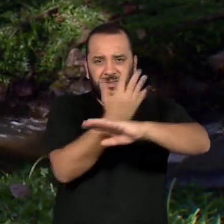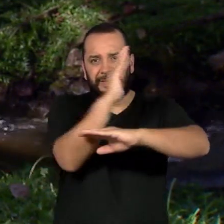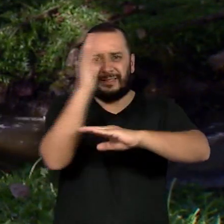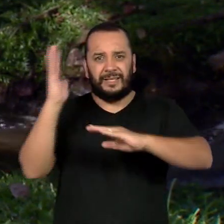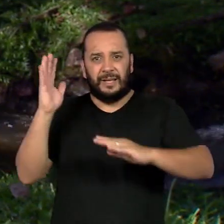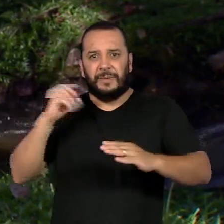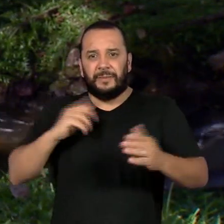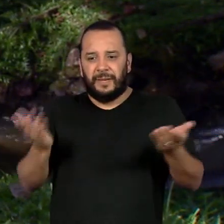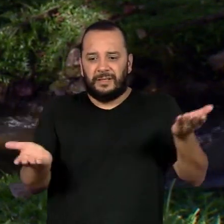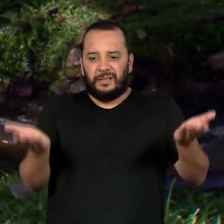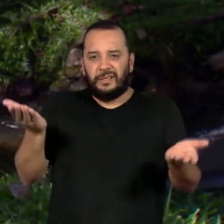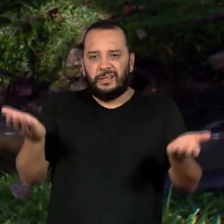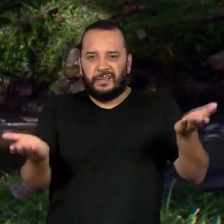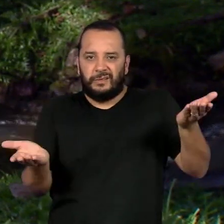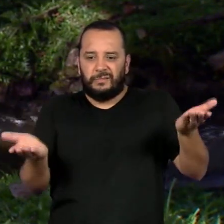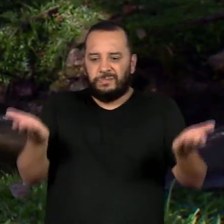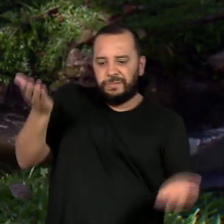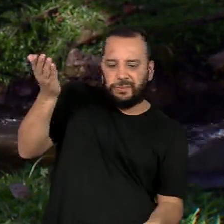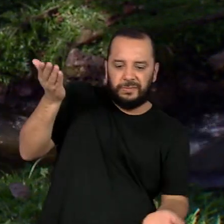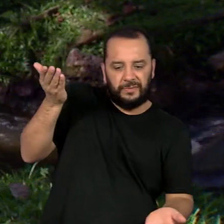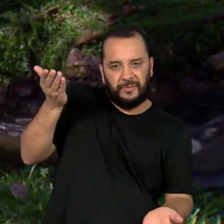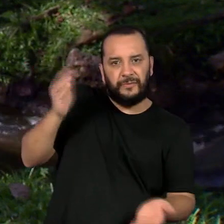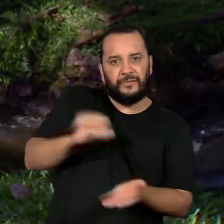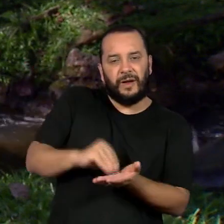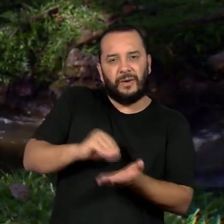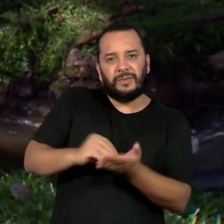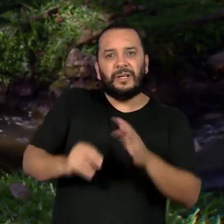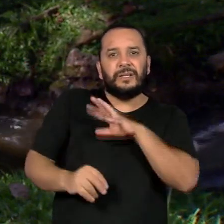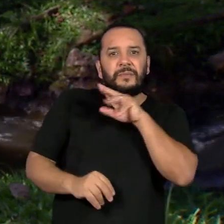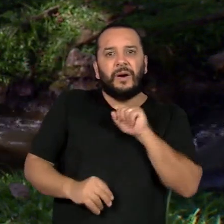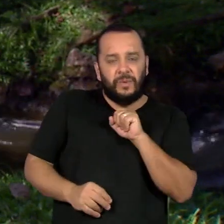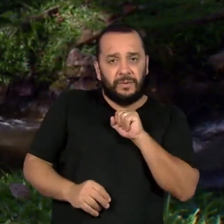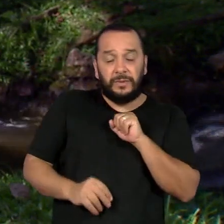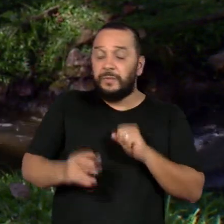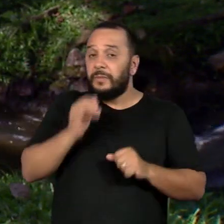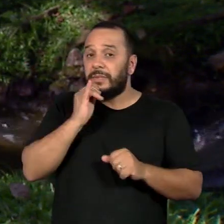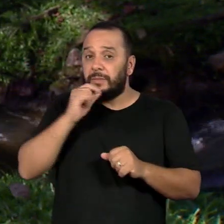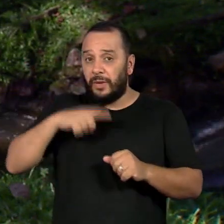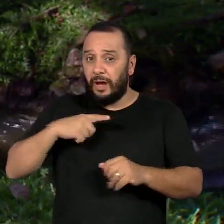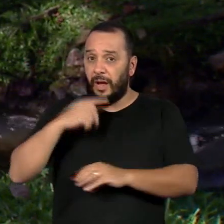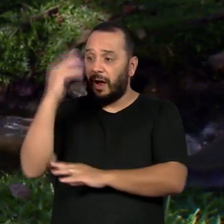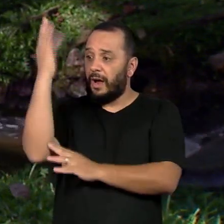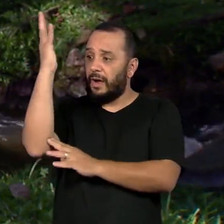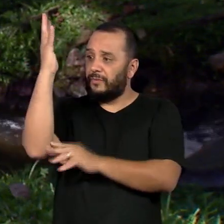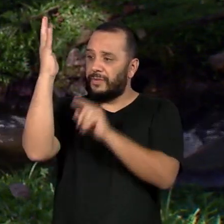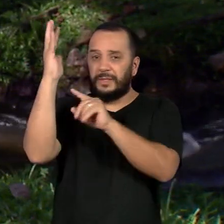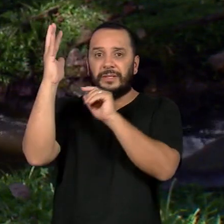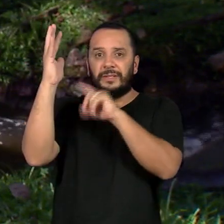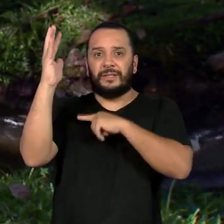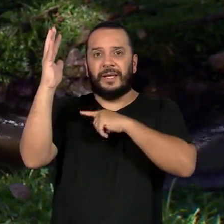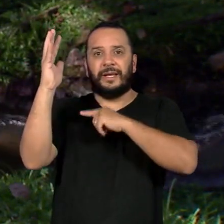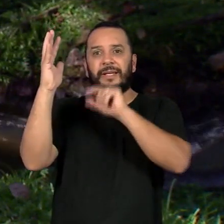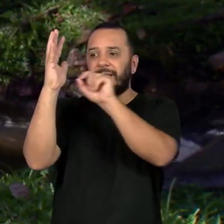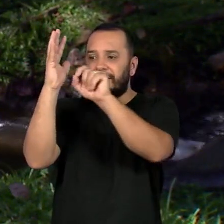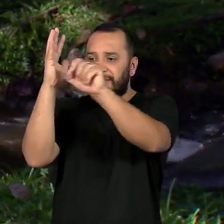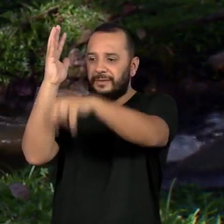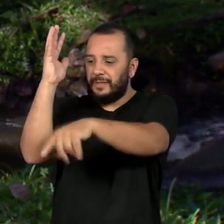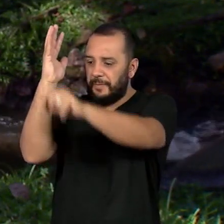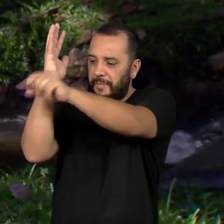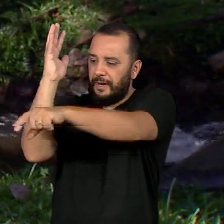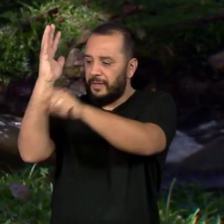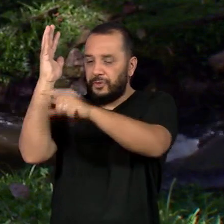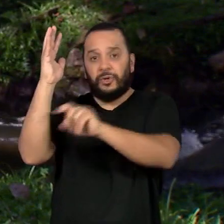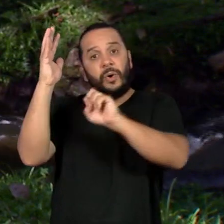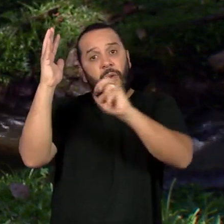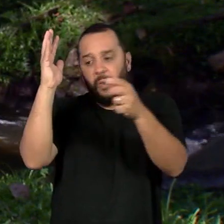vale uma floresta de pé? Uma árvore que produz sementes ou madeira? Uma nova espécie capaz